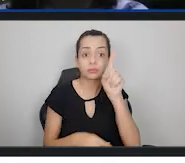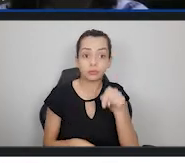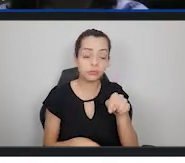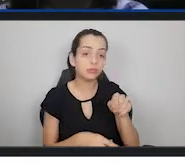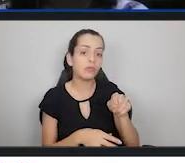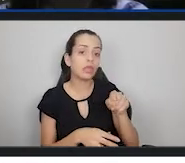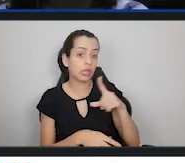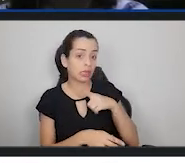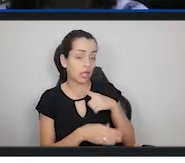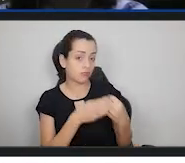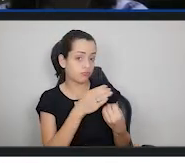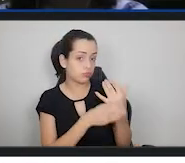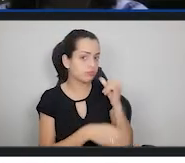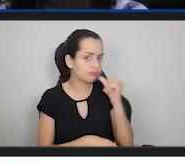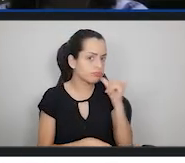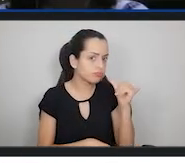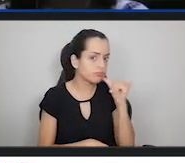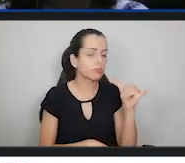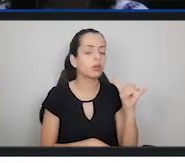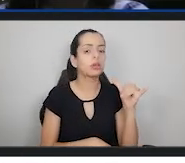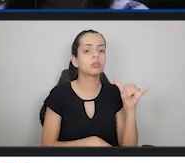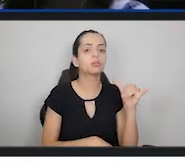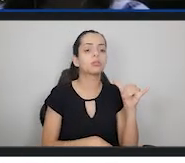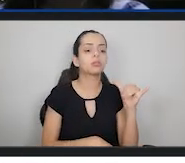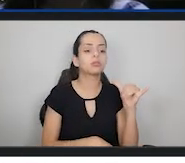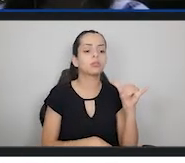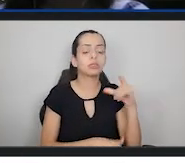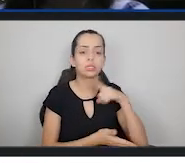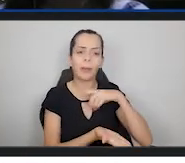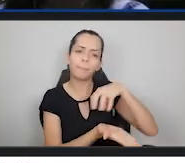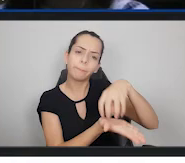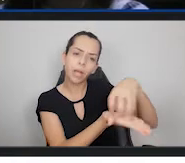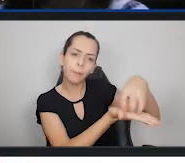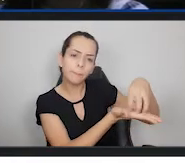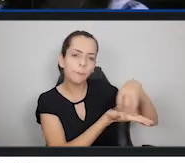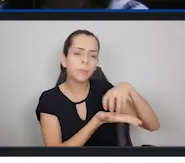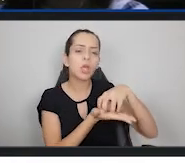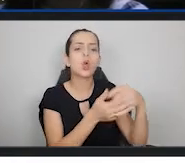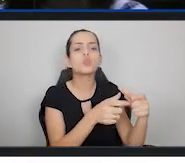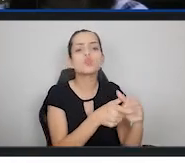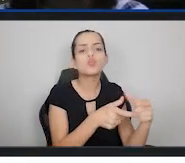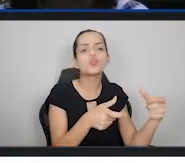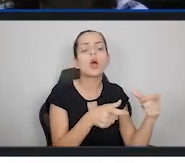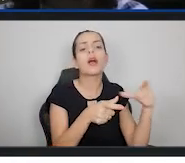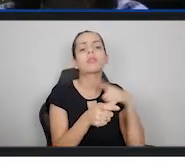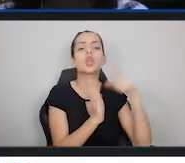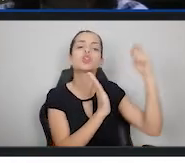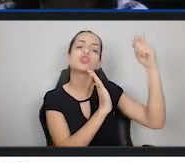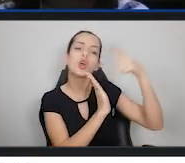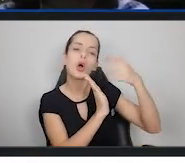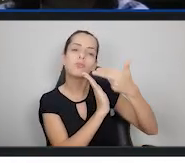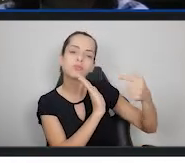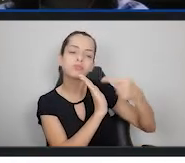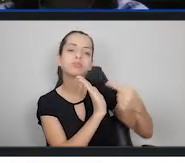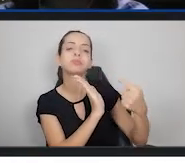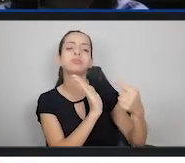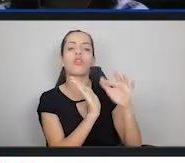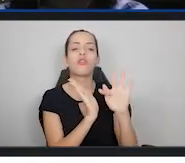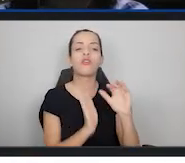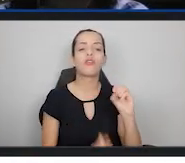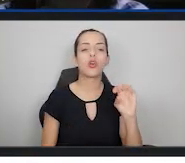né, que é a questão de você conseguir gerar via micro ou mini